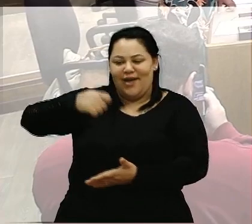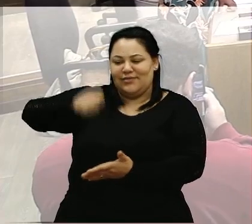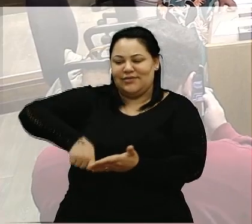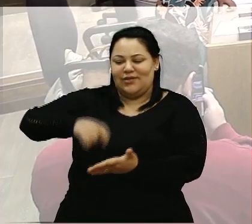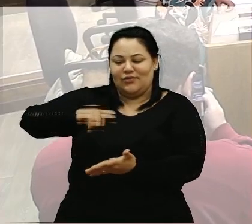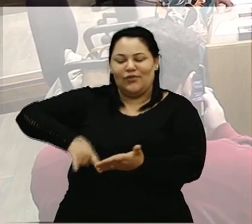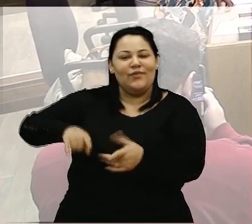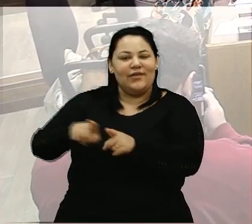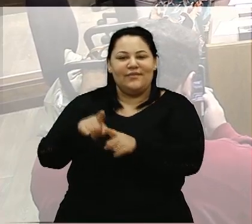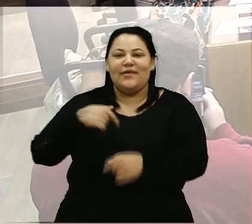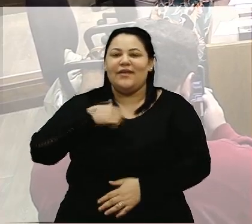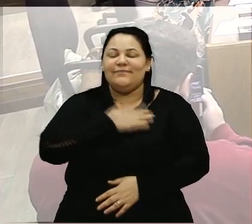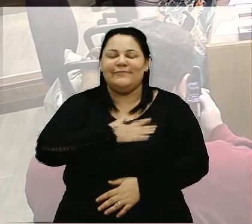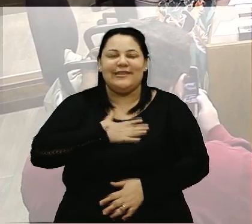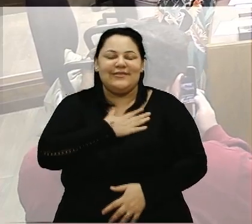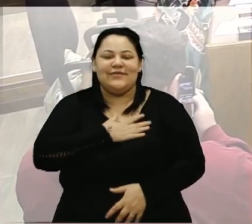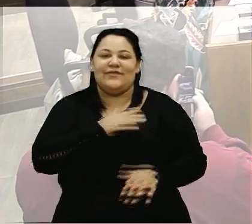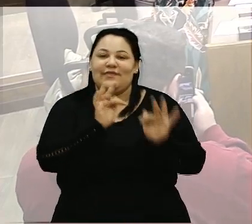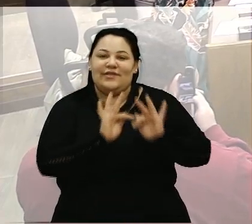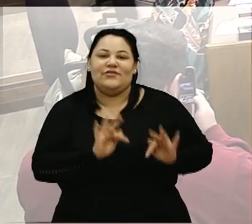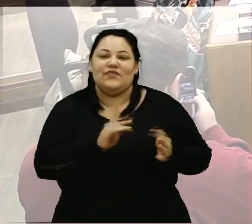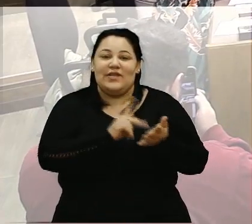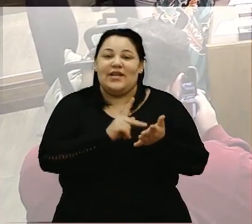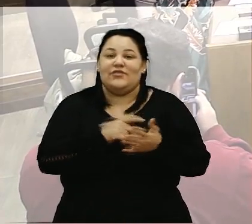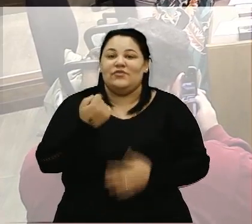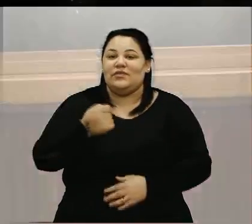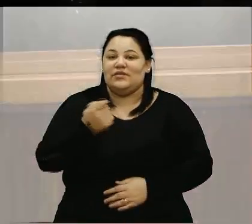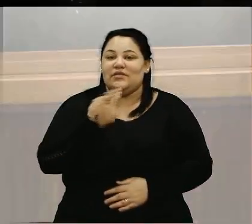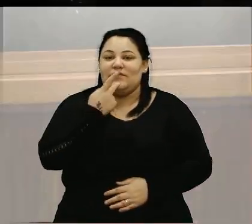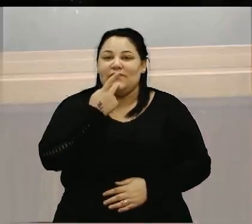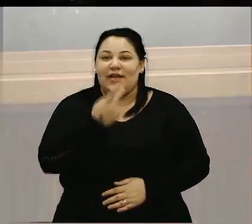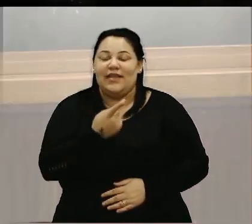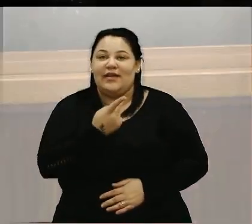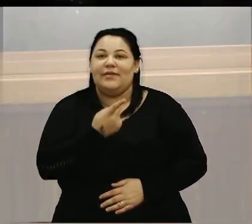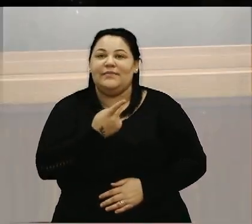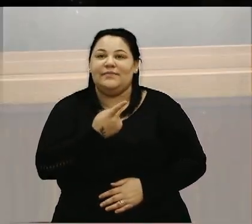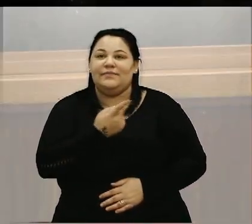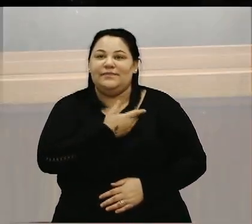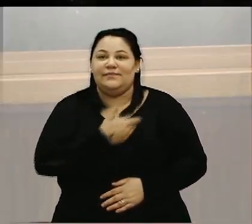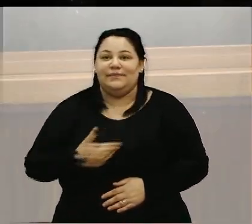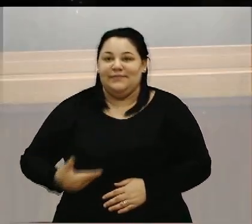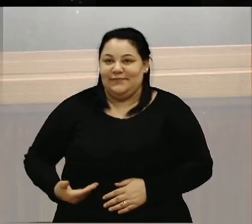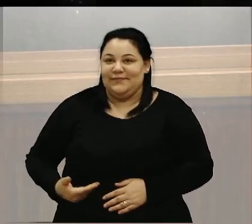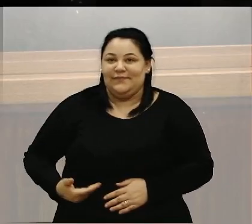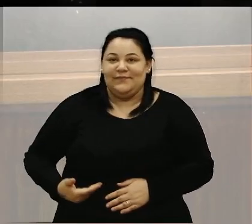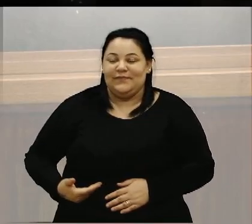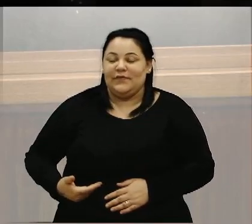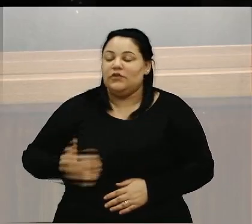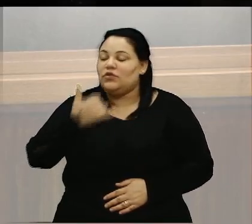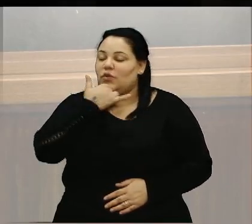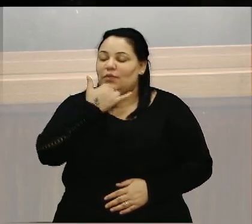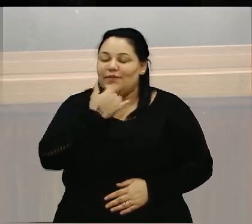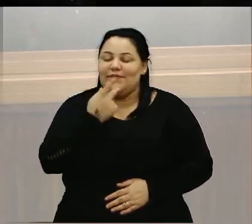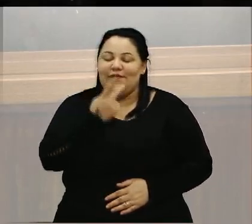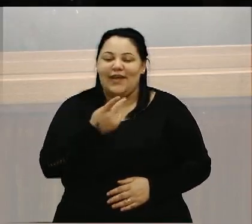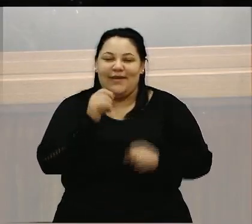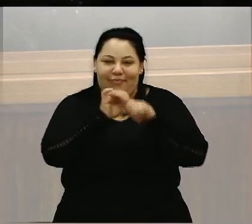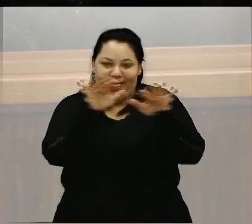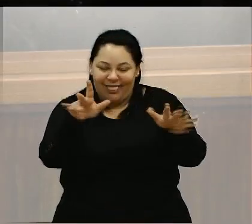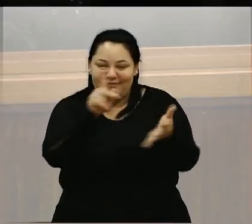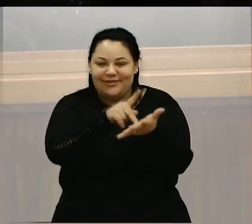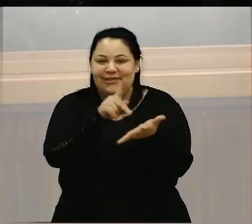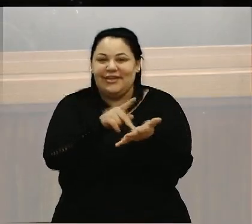muito feliz, porque eu tenho que admitir aqui publicamente que ele é meu jogador favorito pela sua história